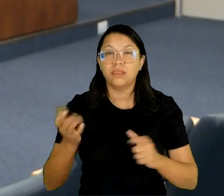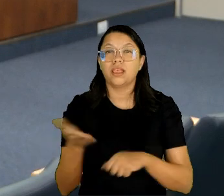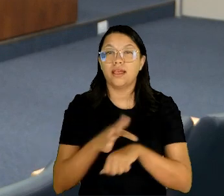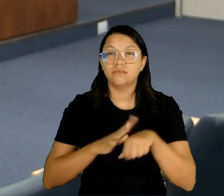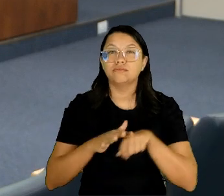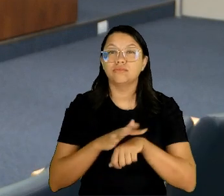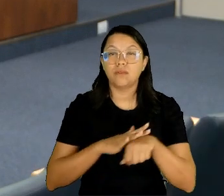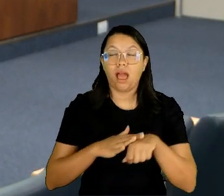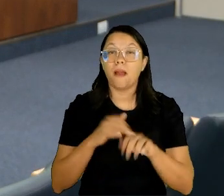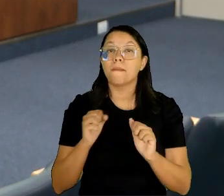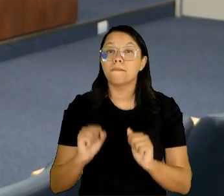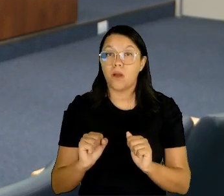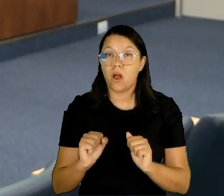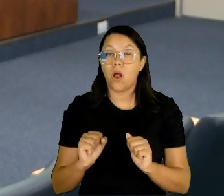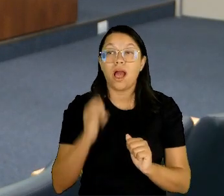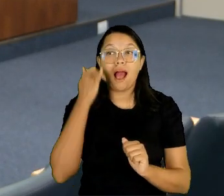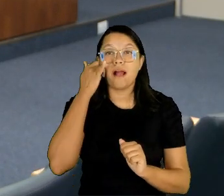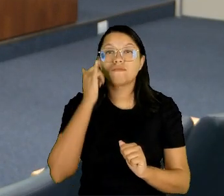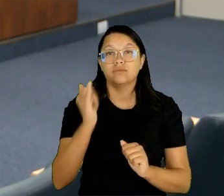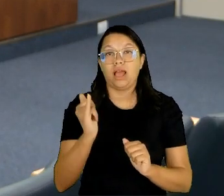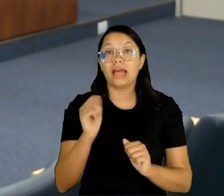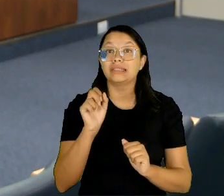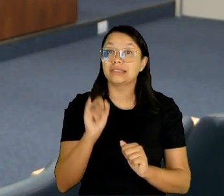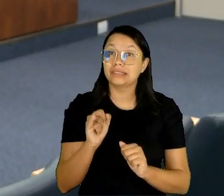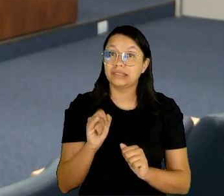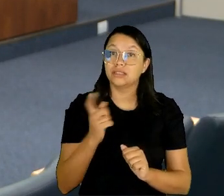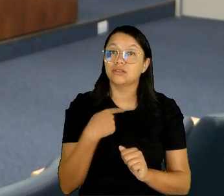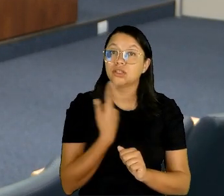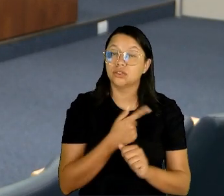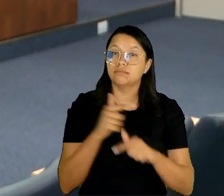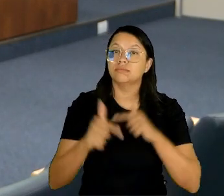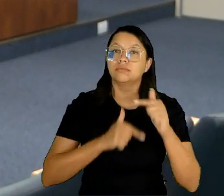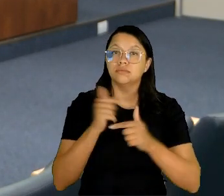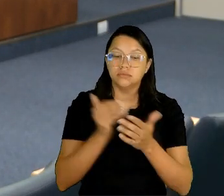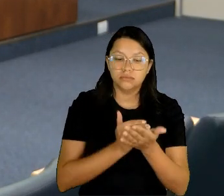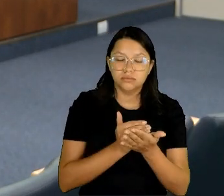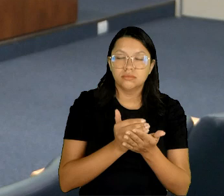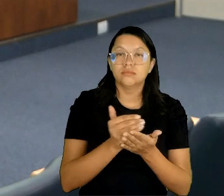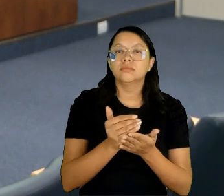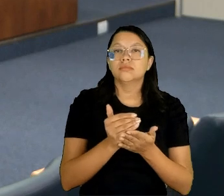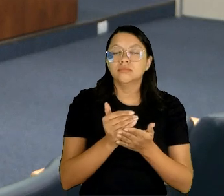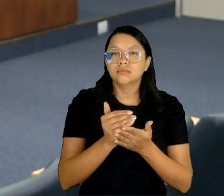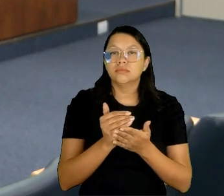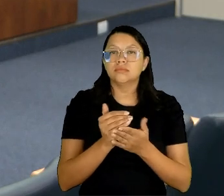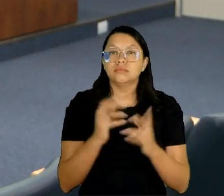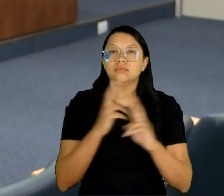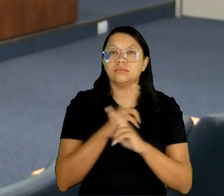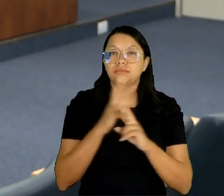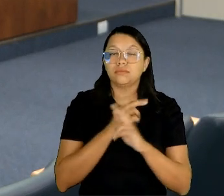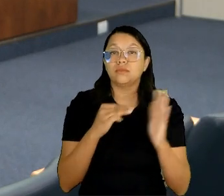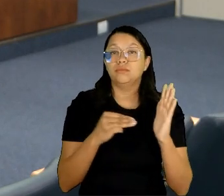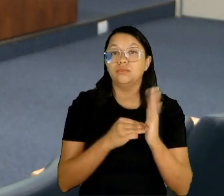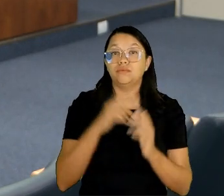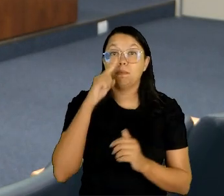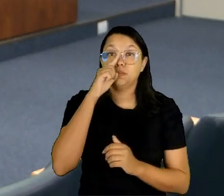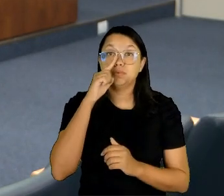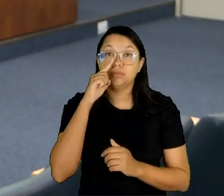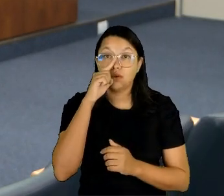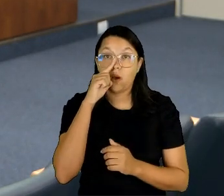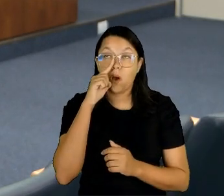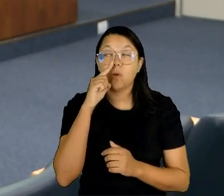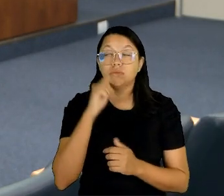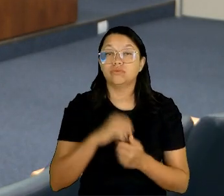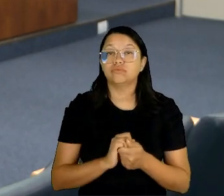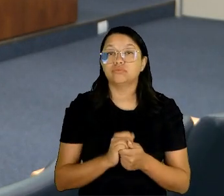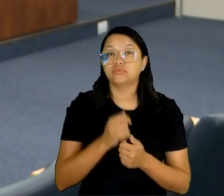grande parte dessas doenças cardiovasculares podem ser prevenidas se a gente agir aqui no início, atuando nos fatores de risco que são